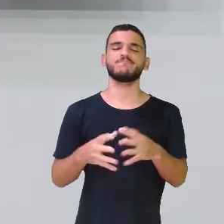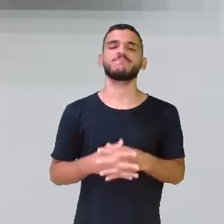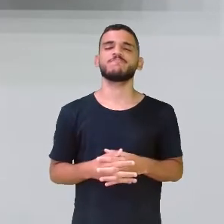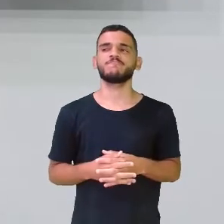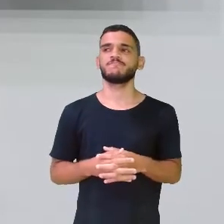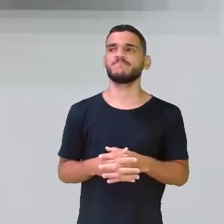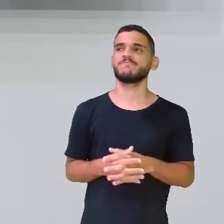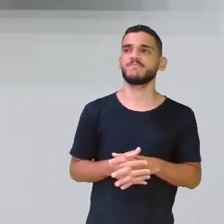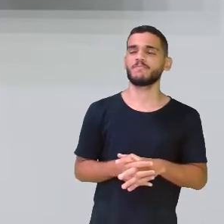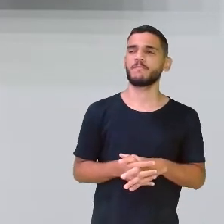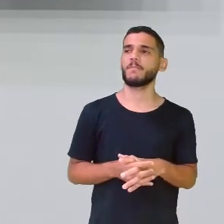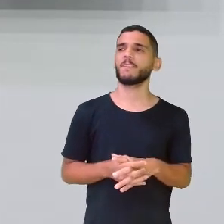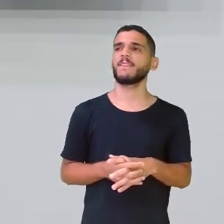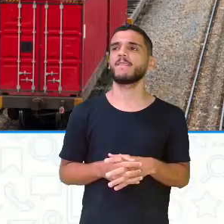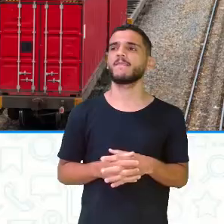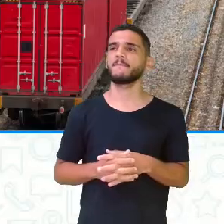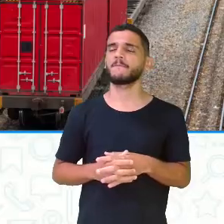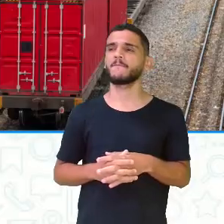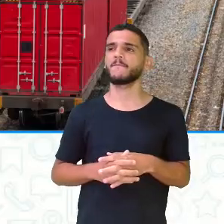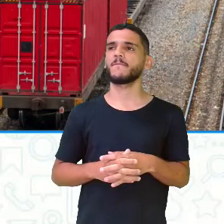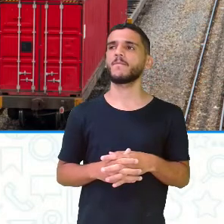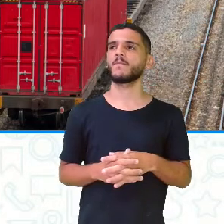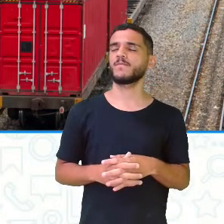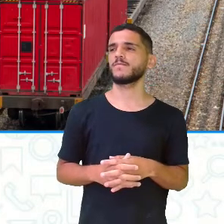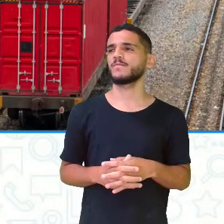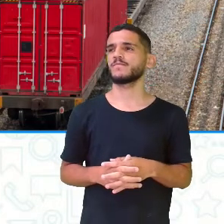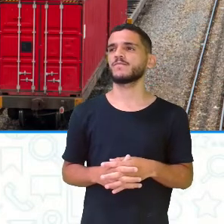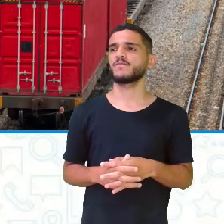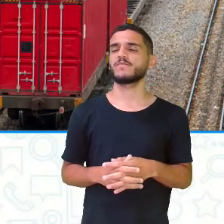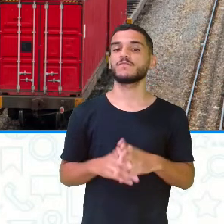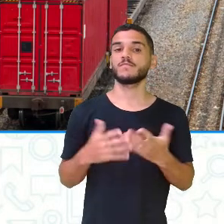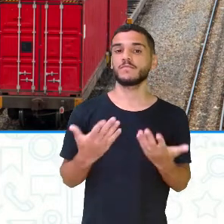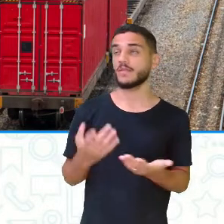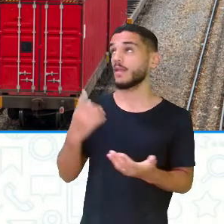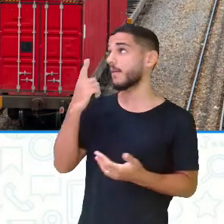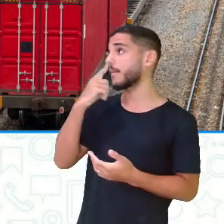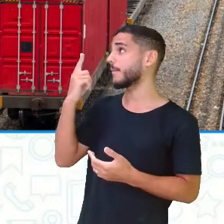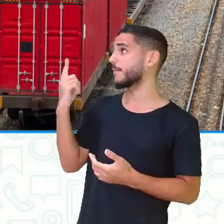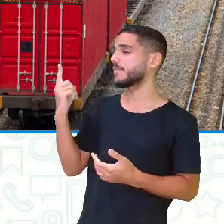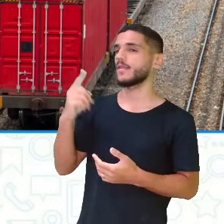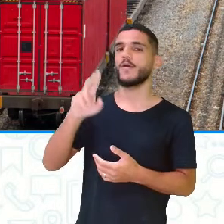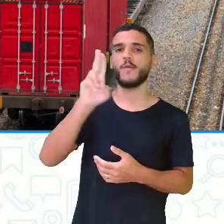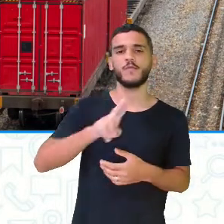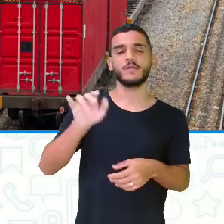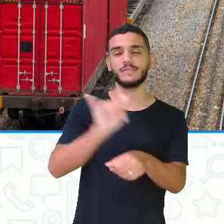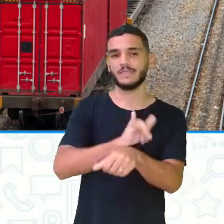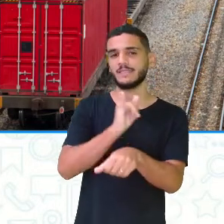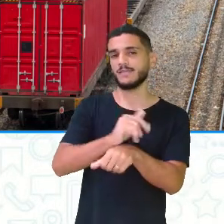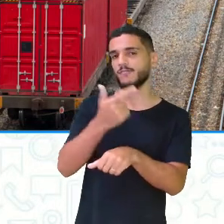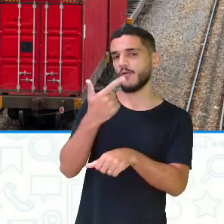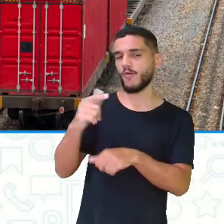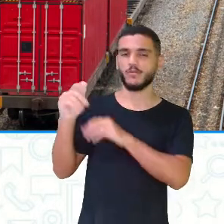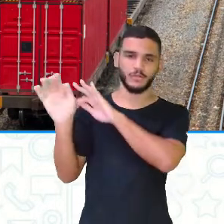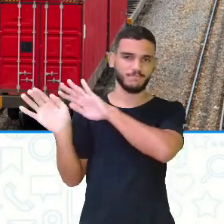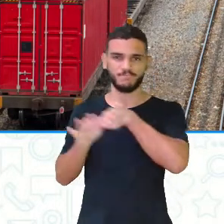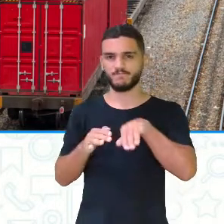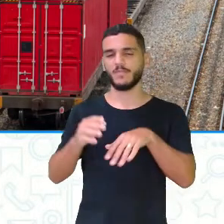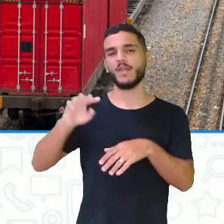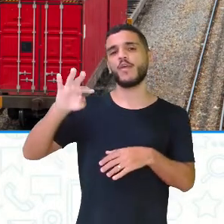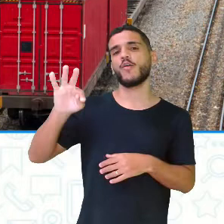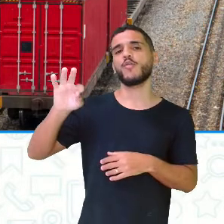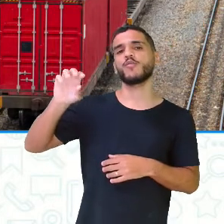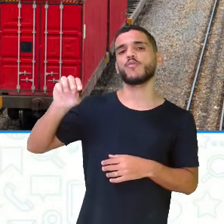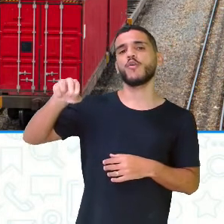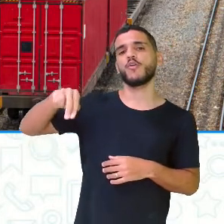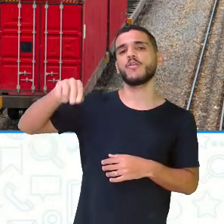né? E aqui eu falo das toneladas. Presta atenção na quantidade de coisas